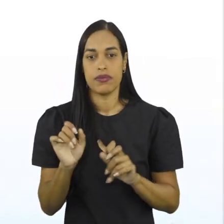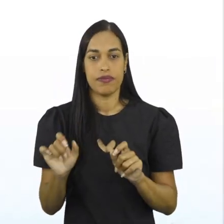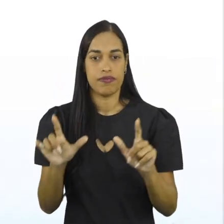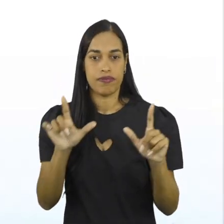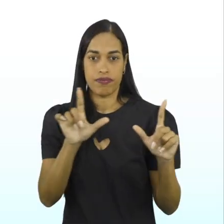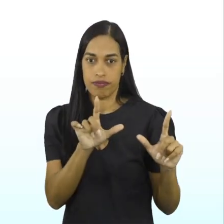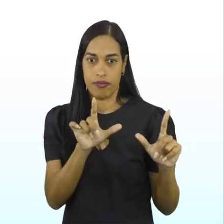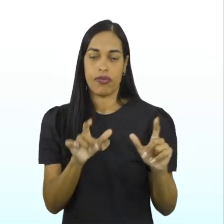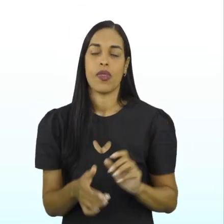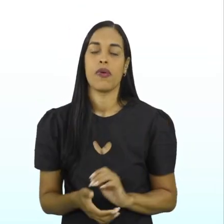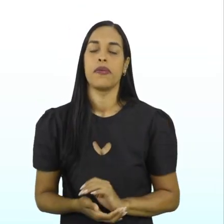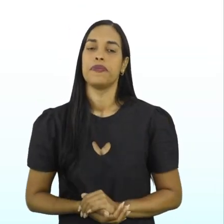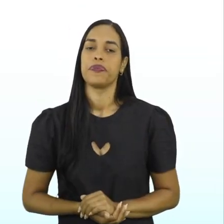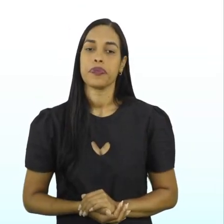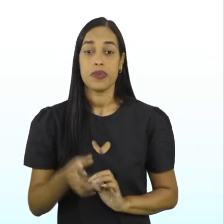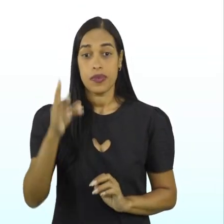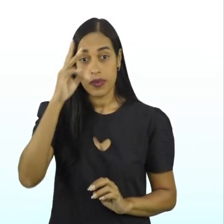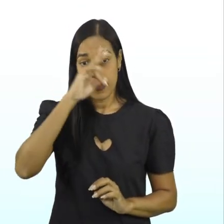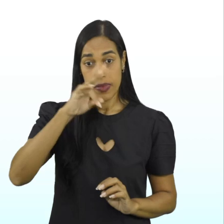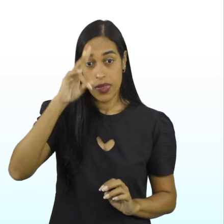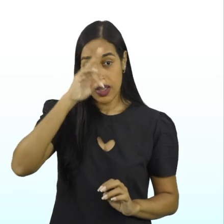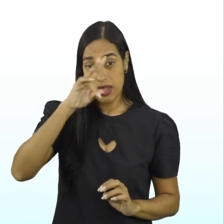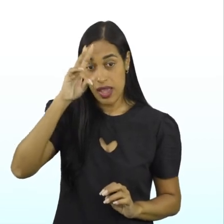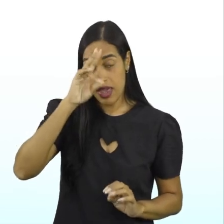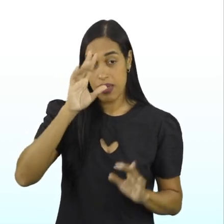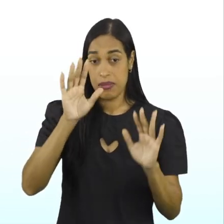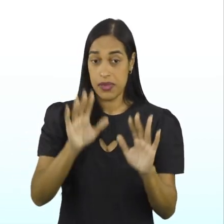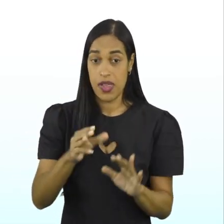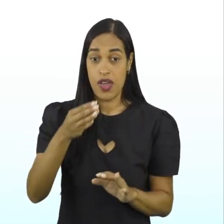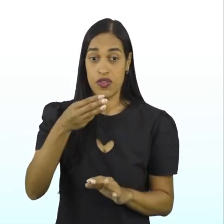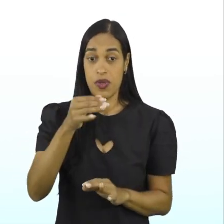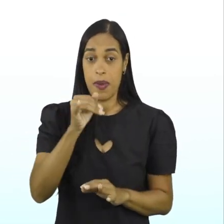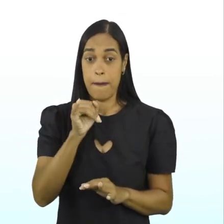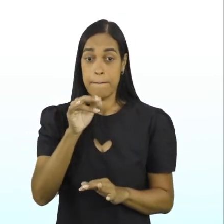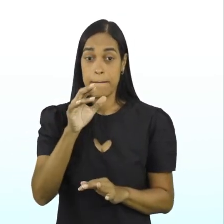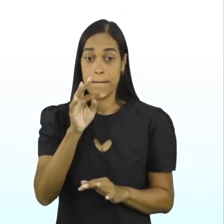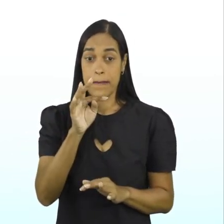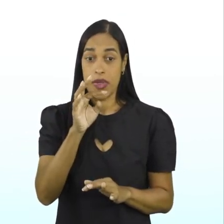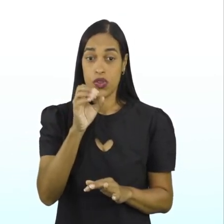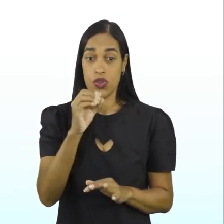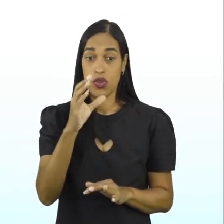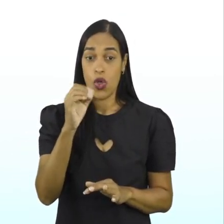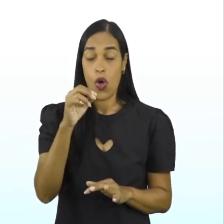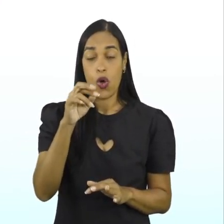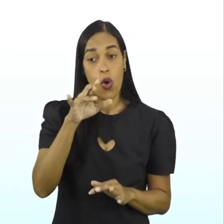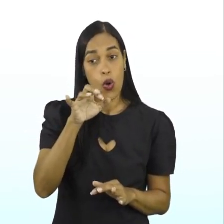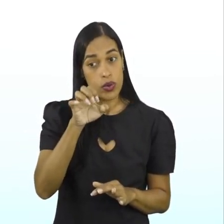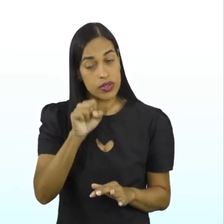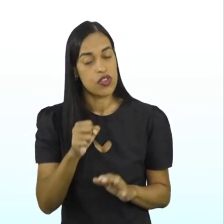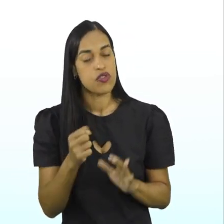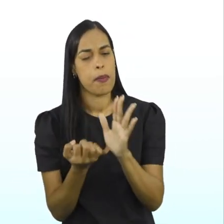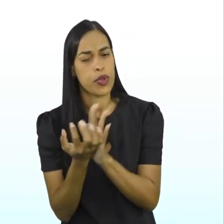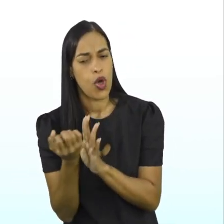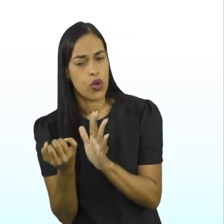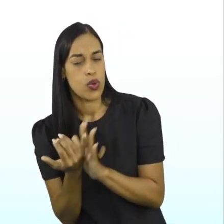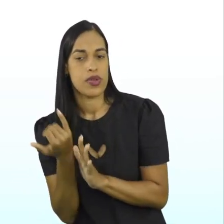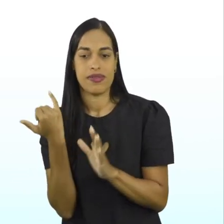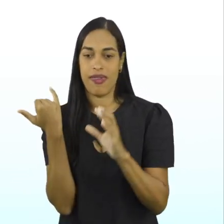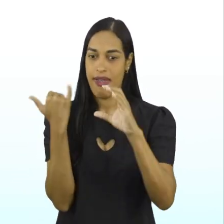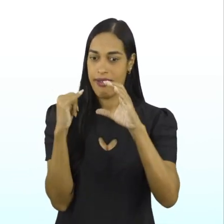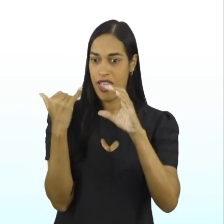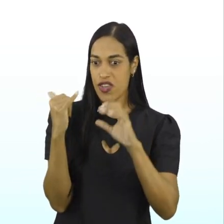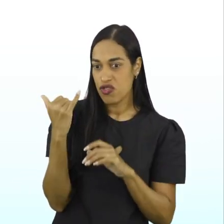aqui, por favor. Olhe, lembrem que as mitocôndrias no nosso corpo são elas que produzem energia. São elas que